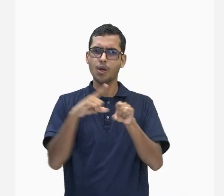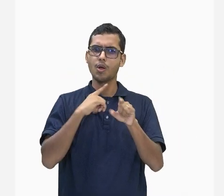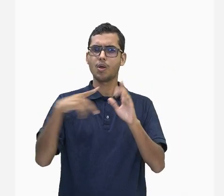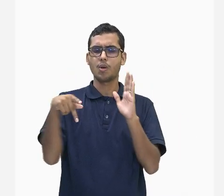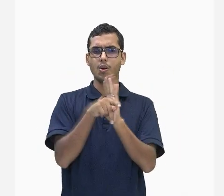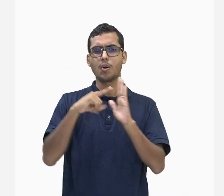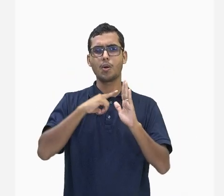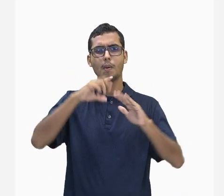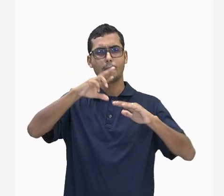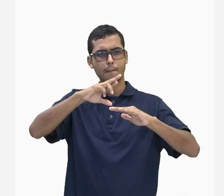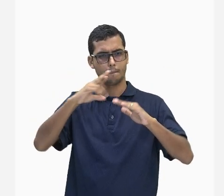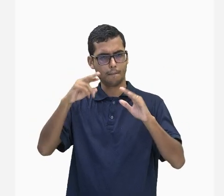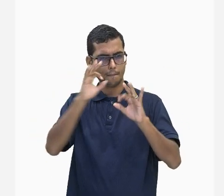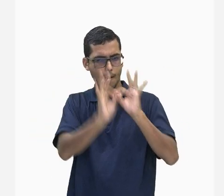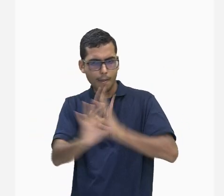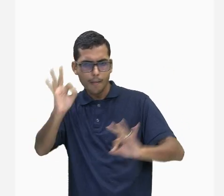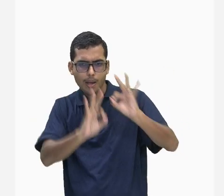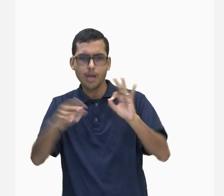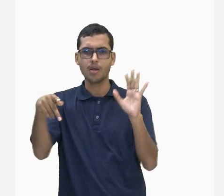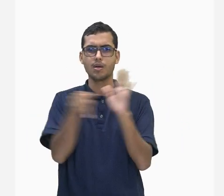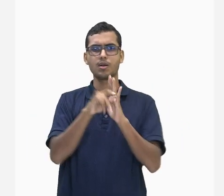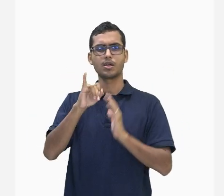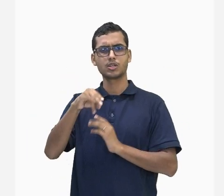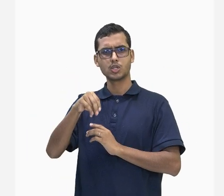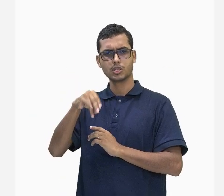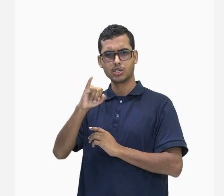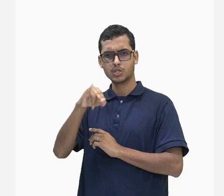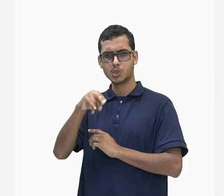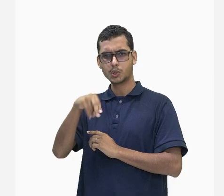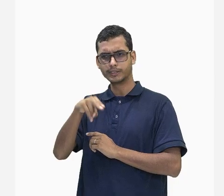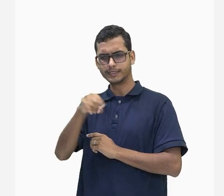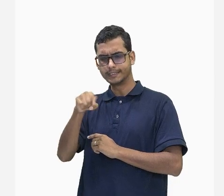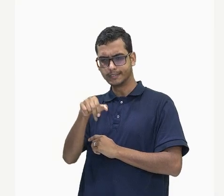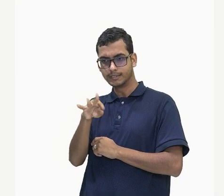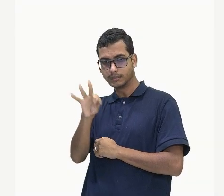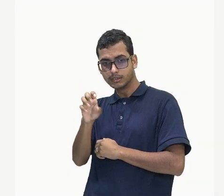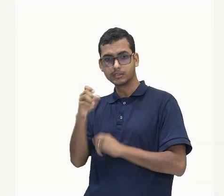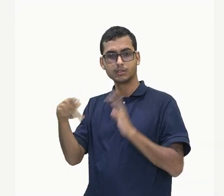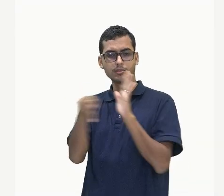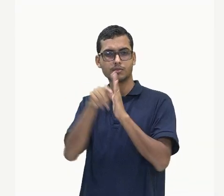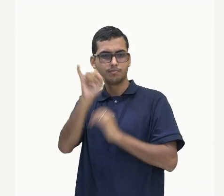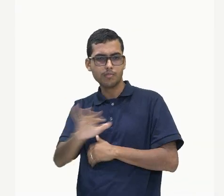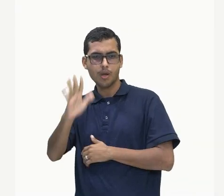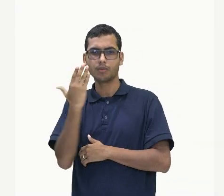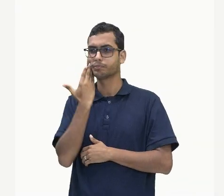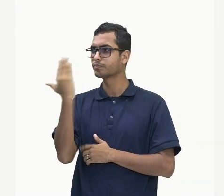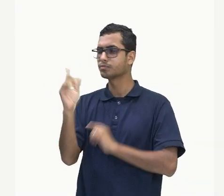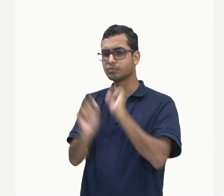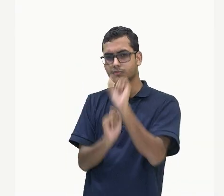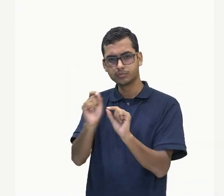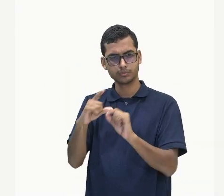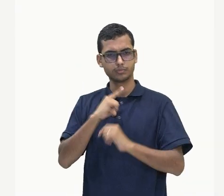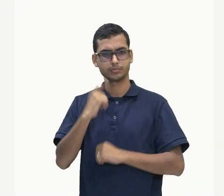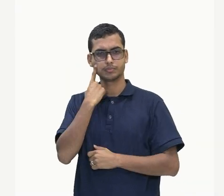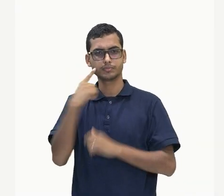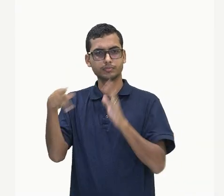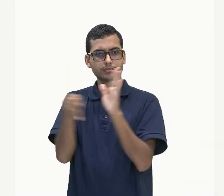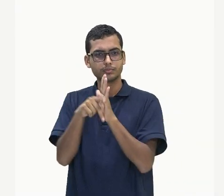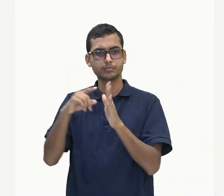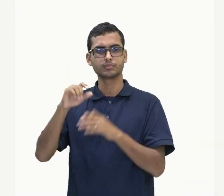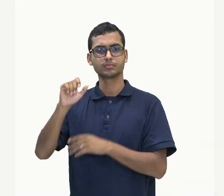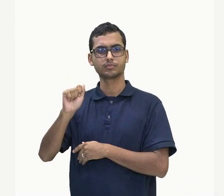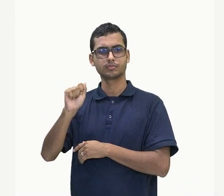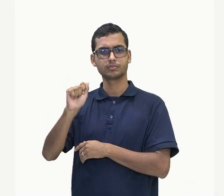dessas partículas ionizantes, né? Então, na nossa imagem, nós temos aí radiação